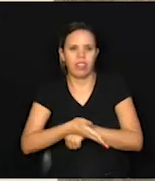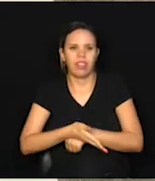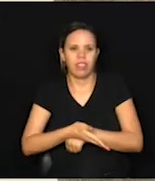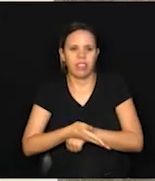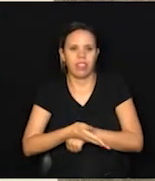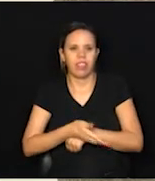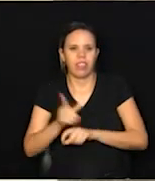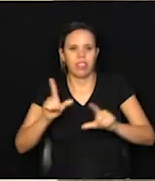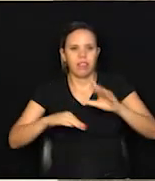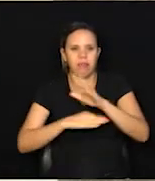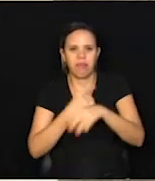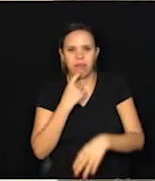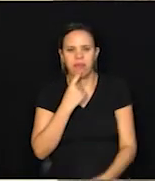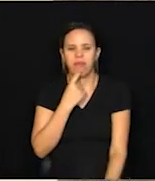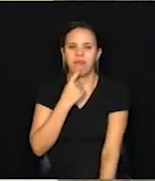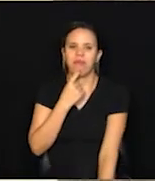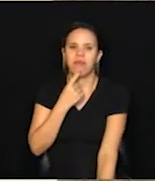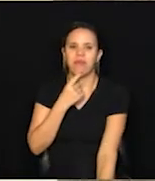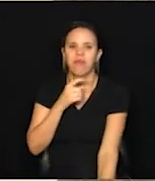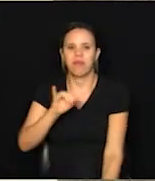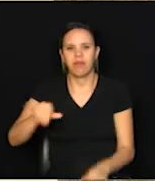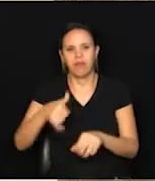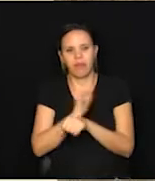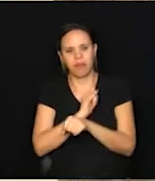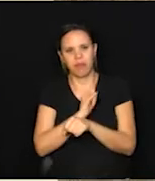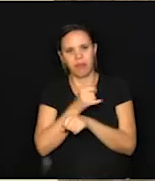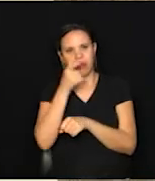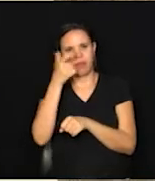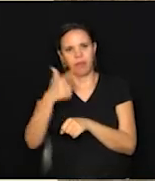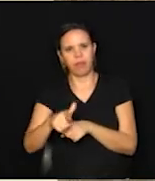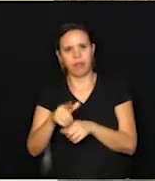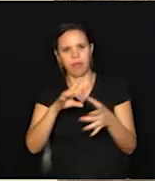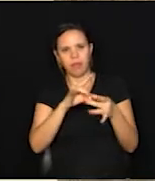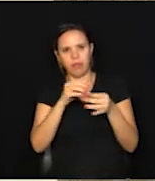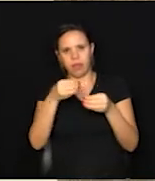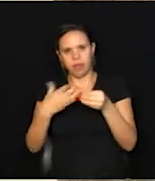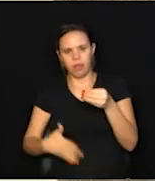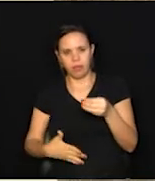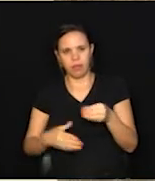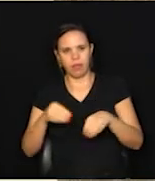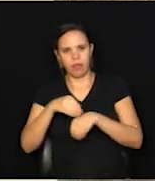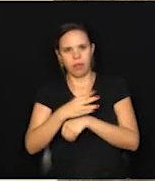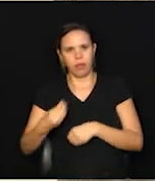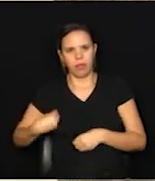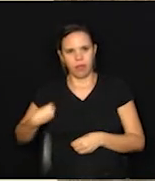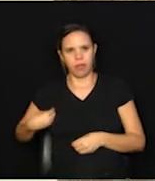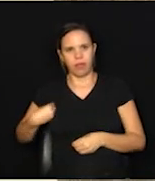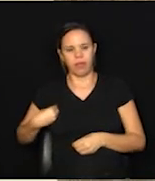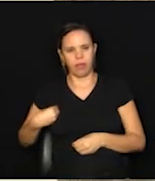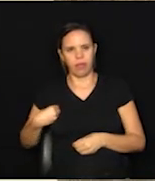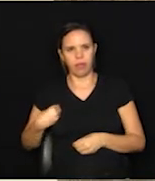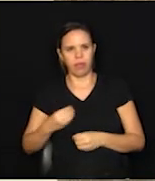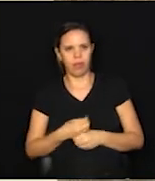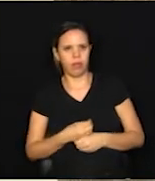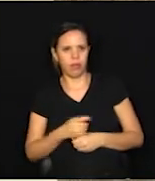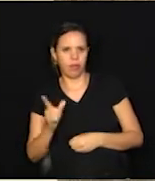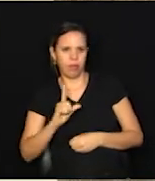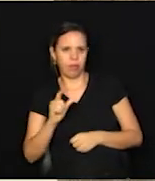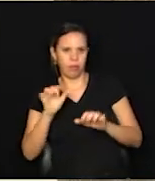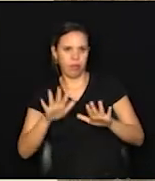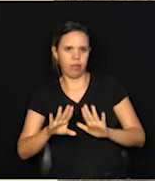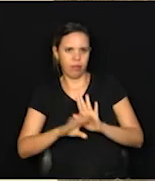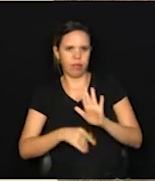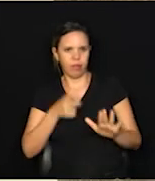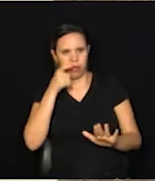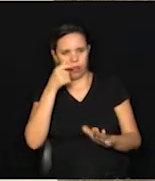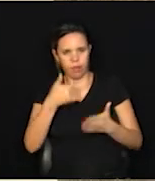canal da TV Câmara Campinas pelo YouTube e reassistir todo o nosso conteúdo que é transmitido ao vivo na íntegra. E claro, fique com a gente que ainda